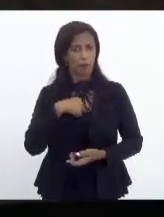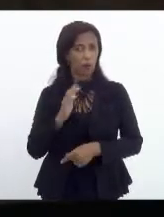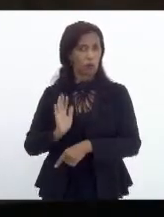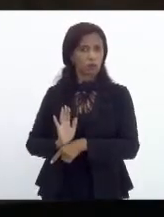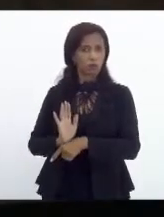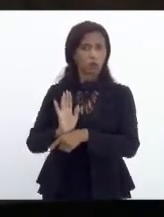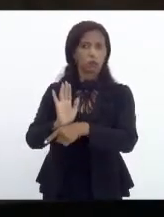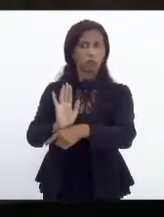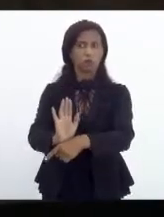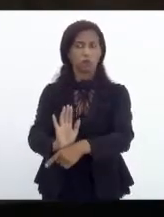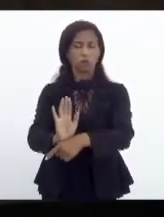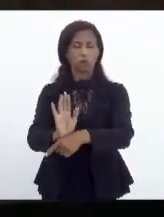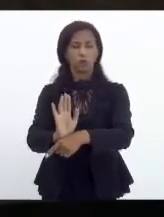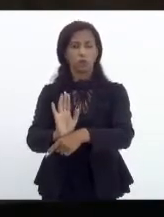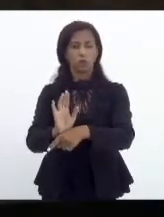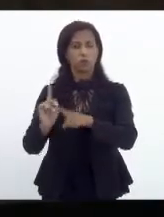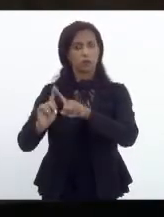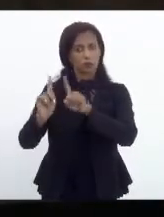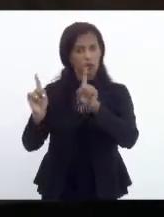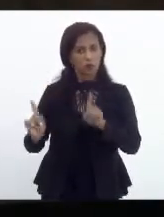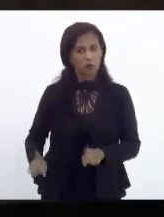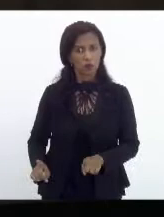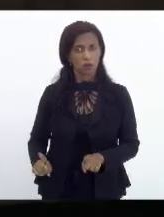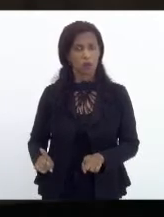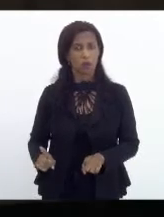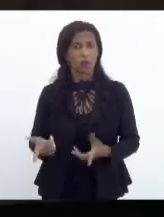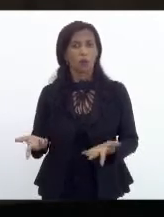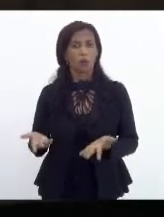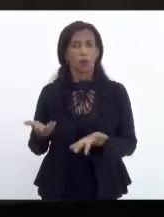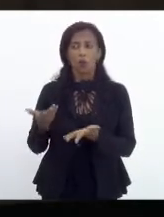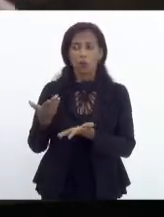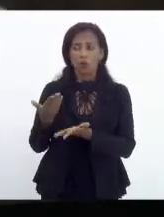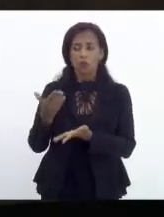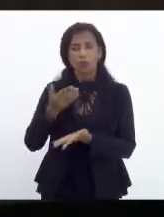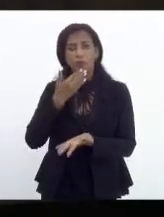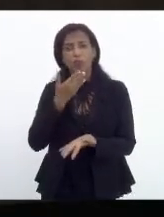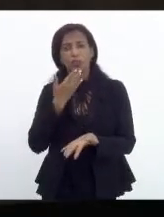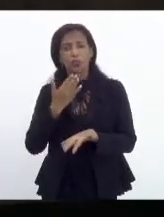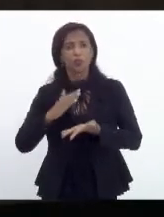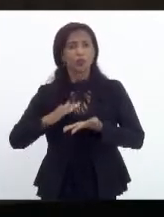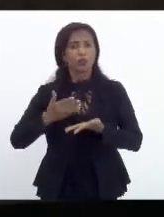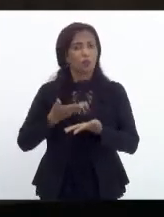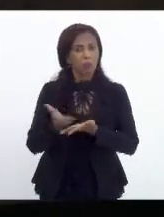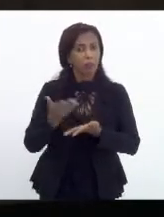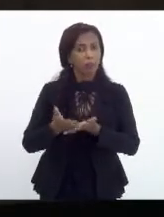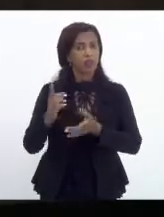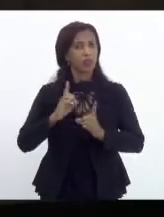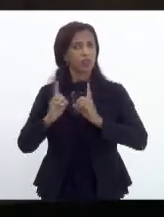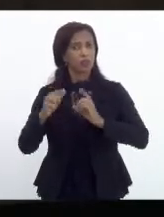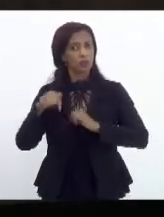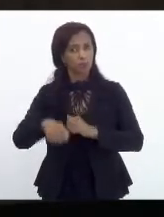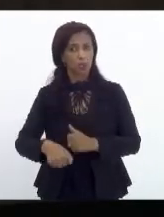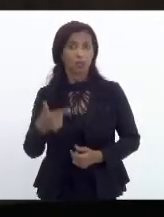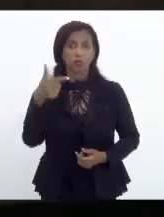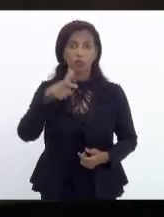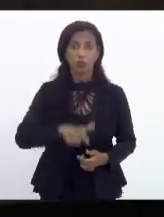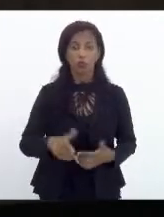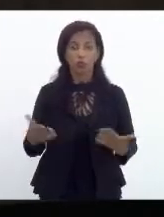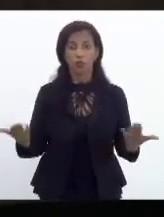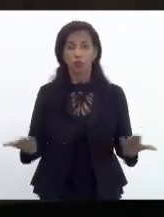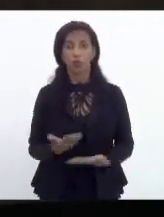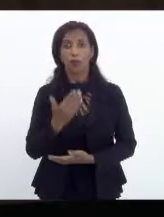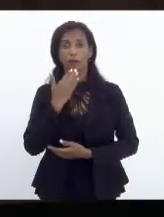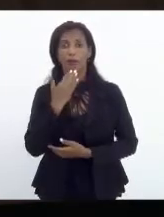atendesse os servidores por conta de demandas que debatemos aqui na casa. E hoje, mais uma vez,